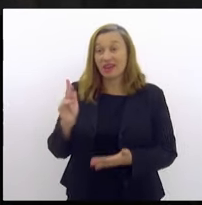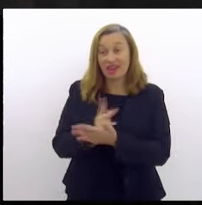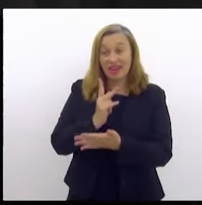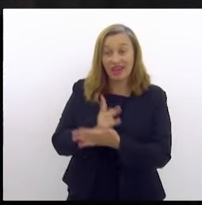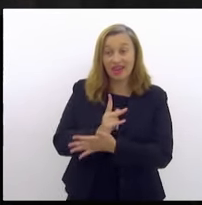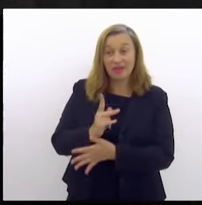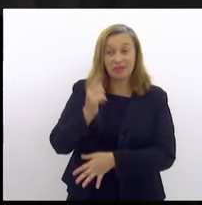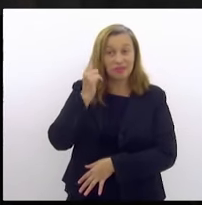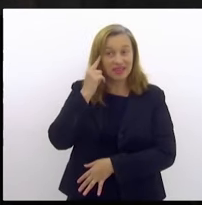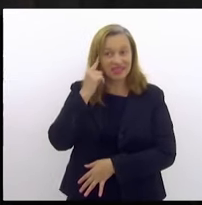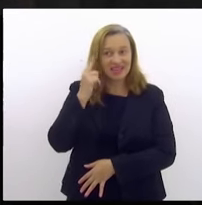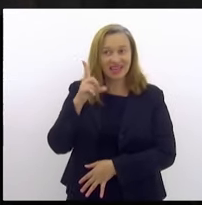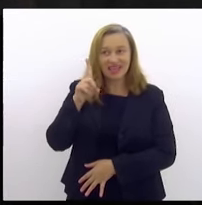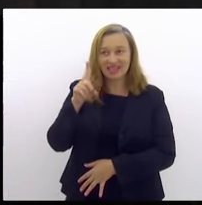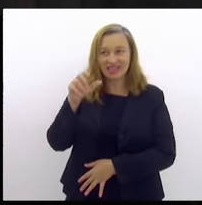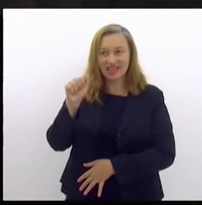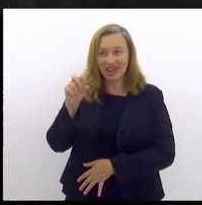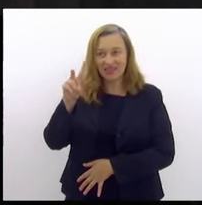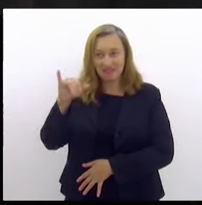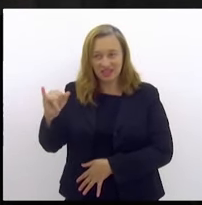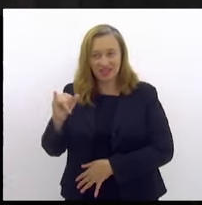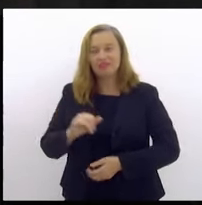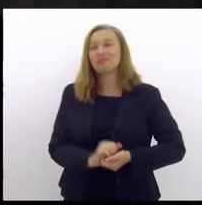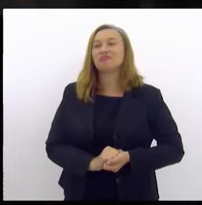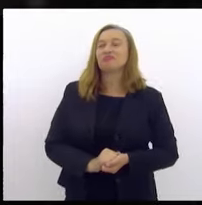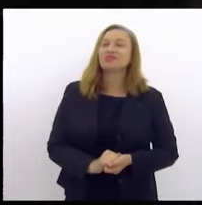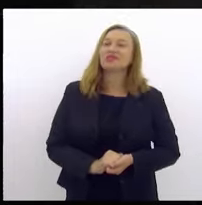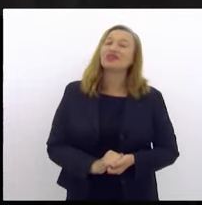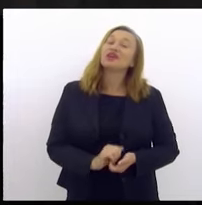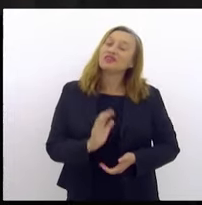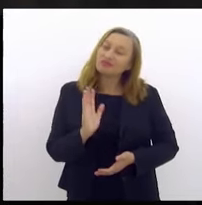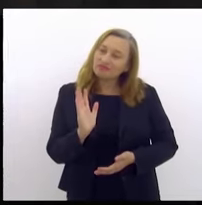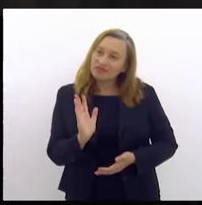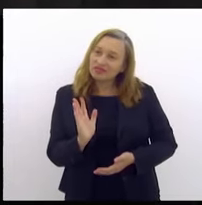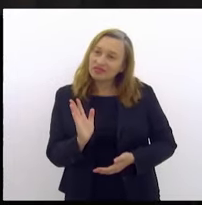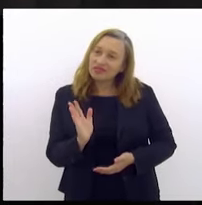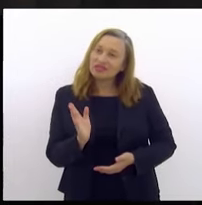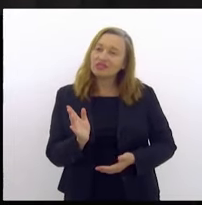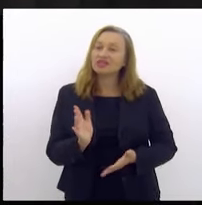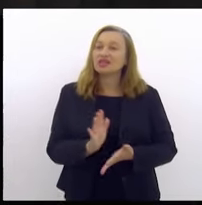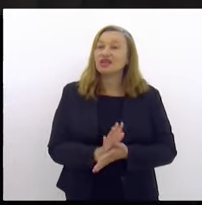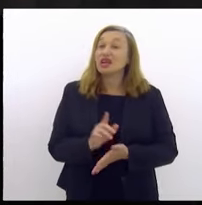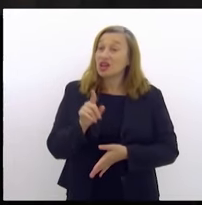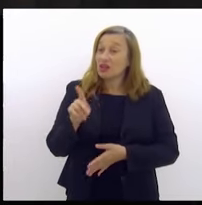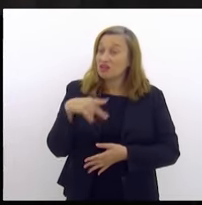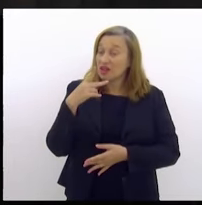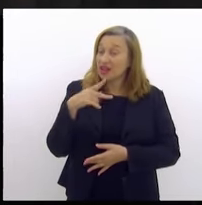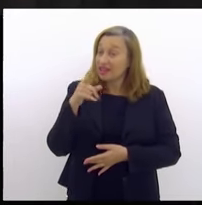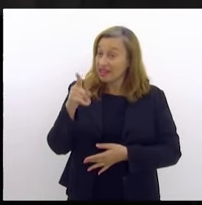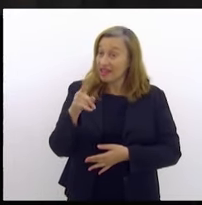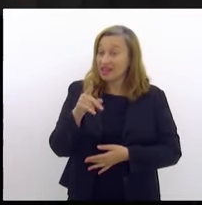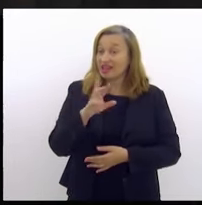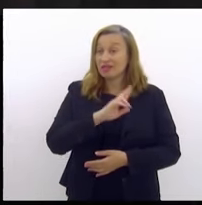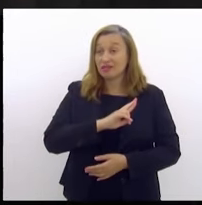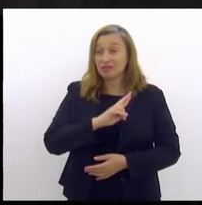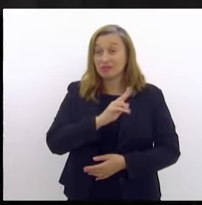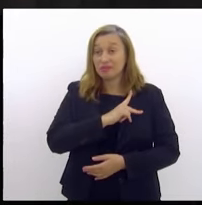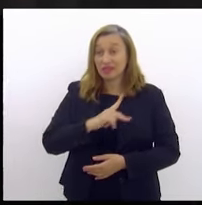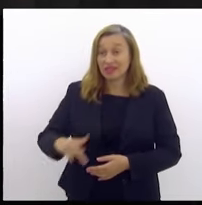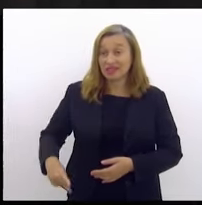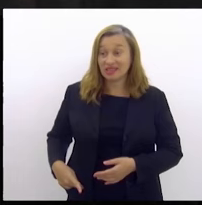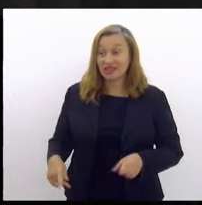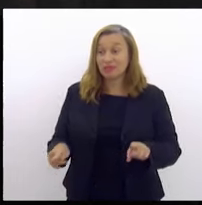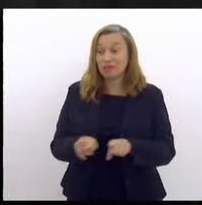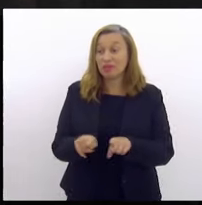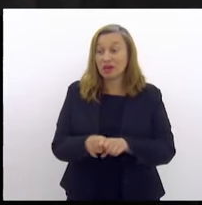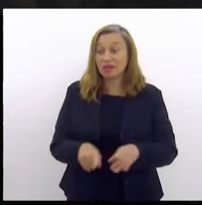Davi. E fiz até uma insinuação que ele teria se tornado presidente, porque era de Campos